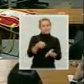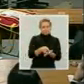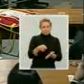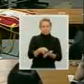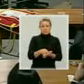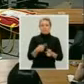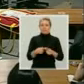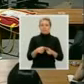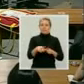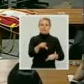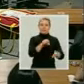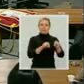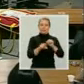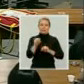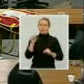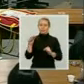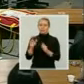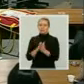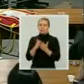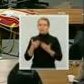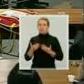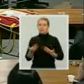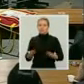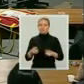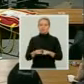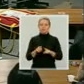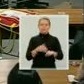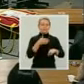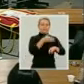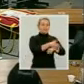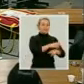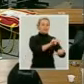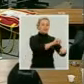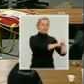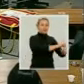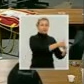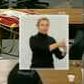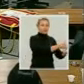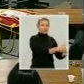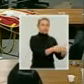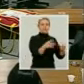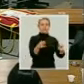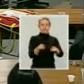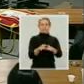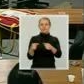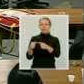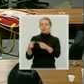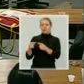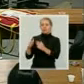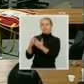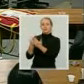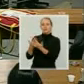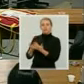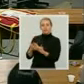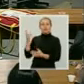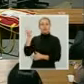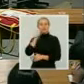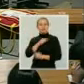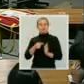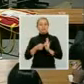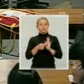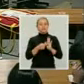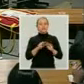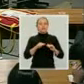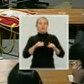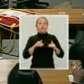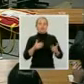acervo digital acessível de acesso a esses centros e que, conforme a escola, se consegue se analisar qual é o